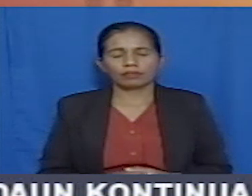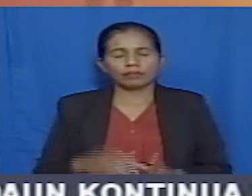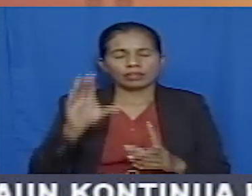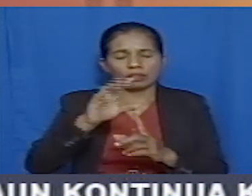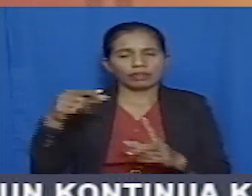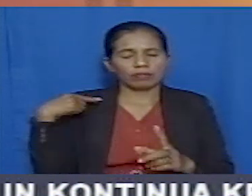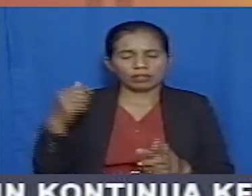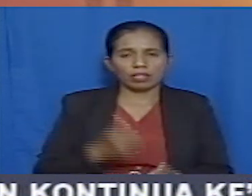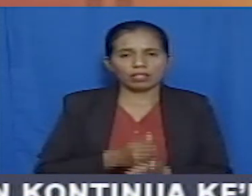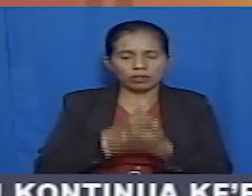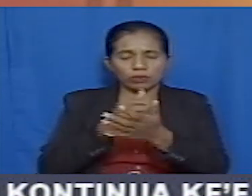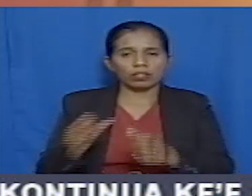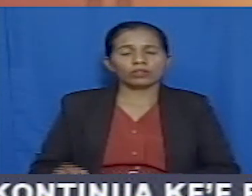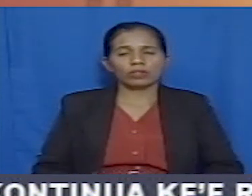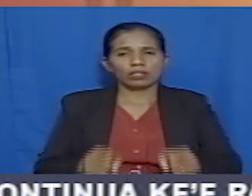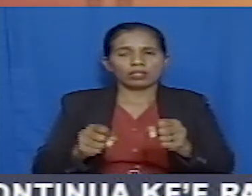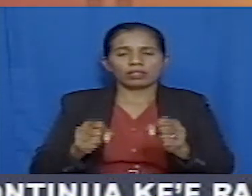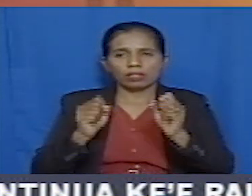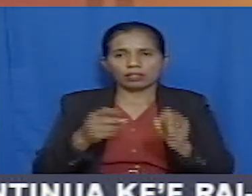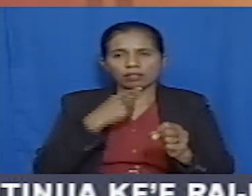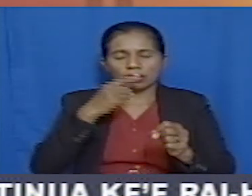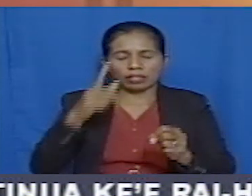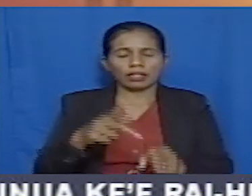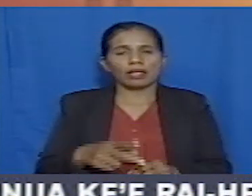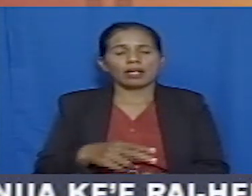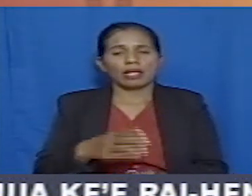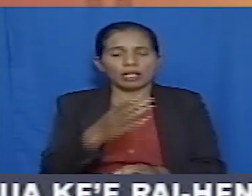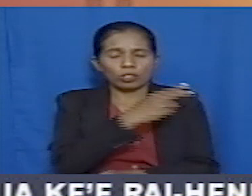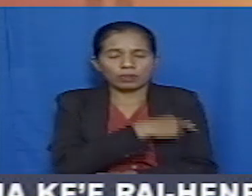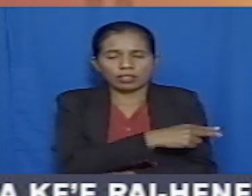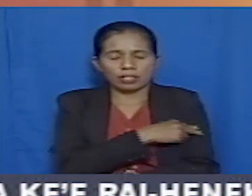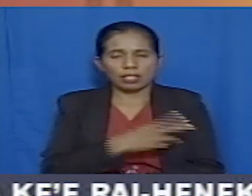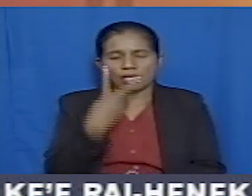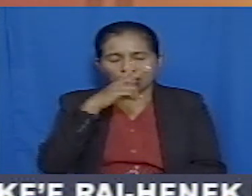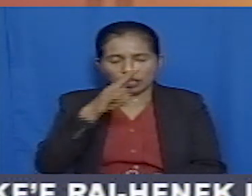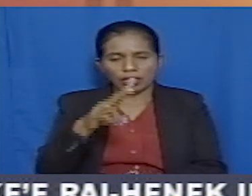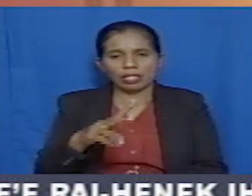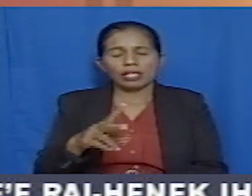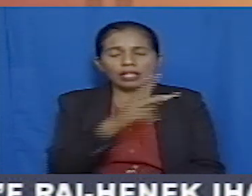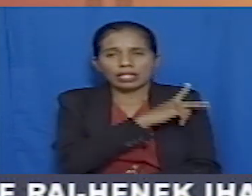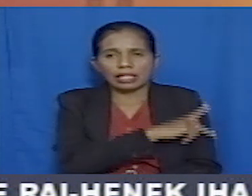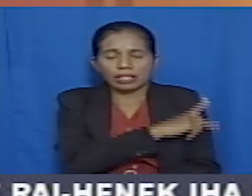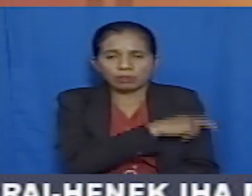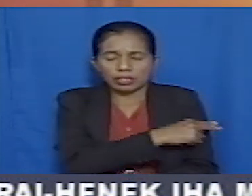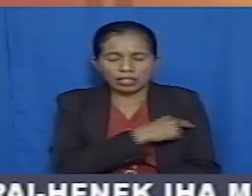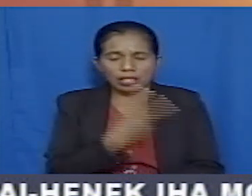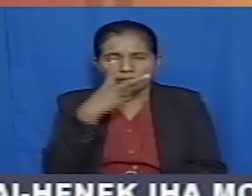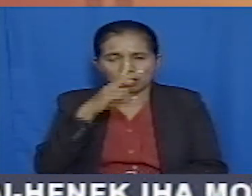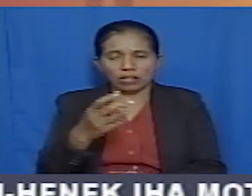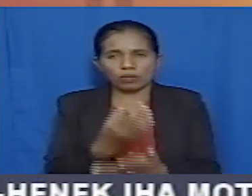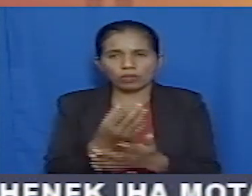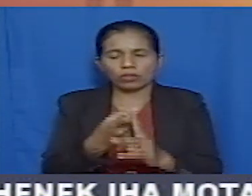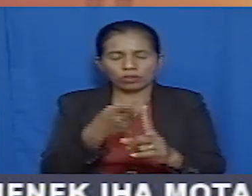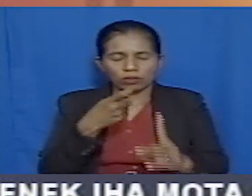Treinador, Gabinete de Apoio à Sociedade Civil, visita a Clínica Bairro PT, onde observa serviço Clínica Nian, ligado à execução fundos